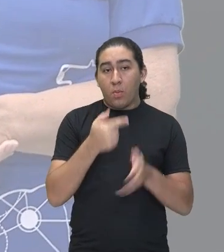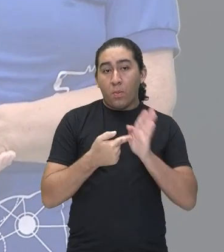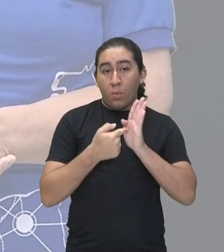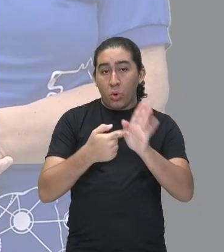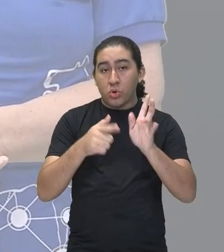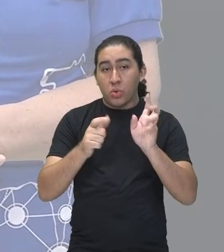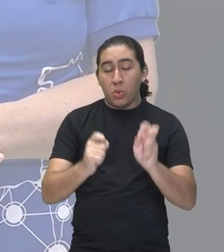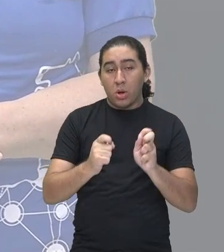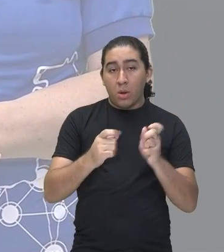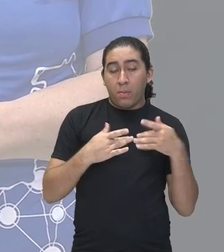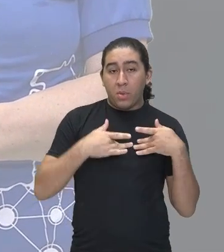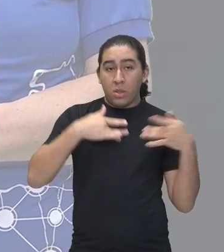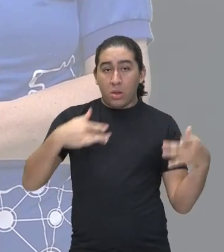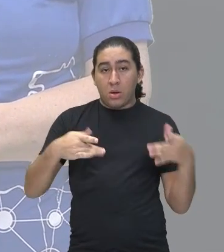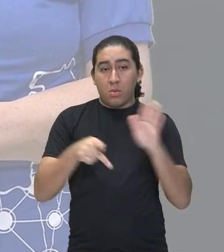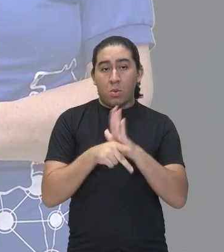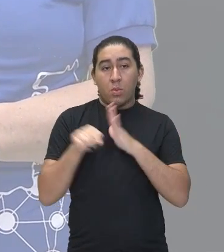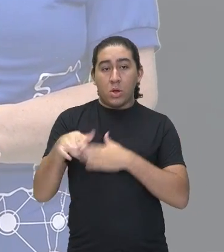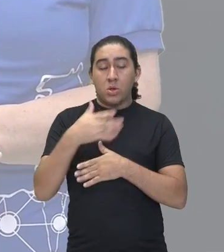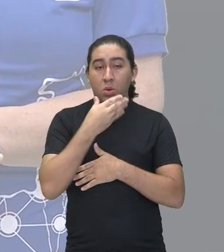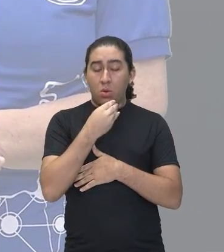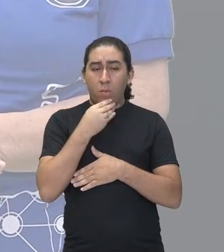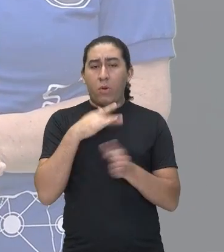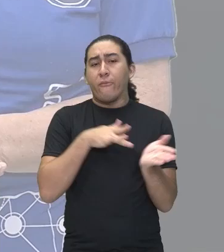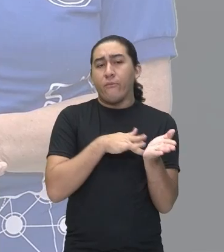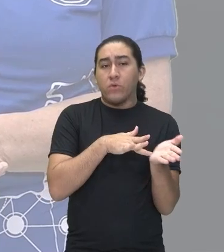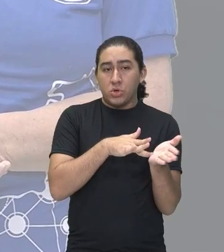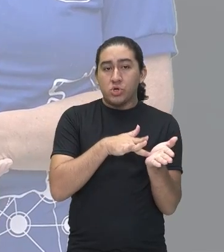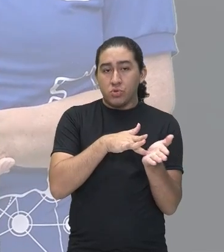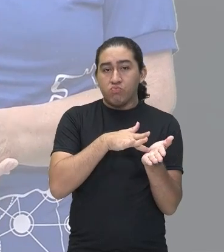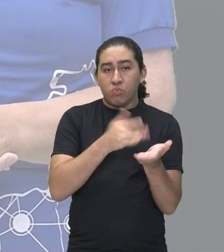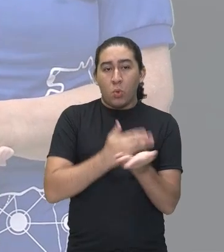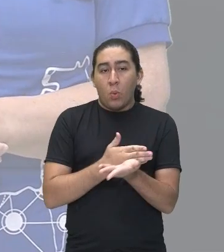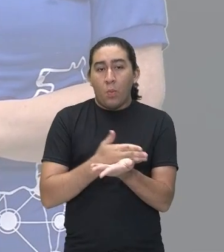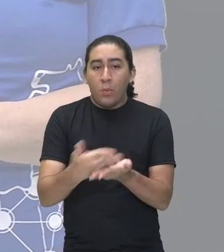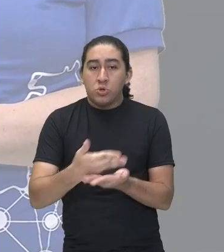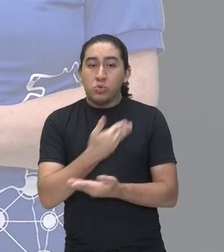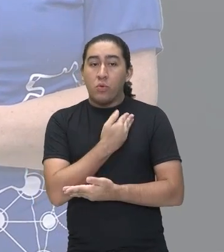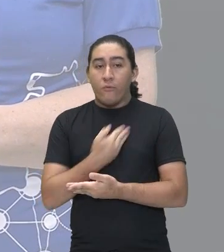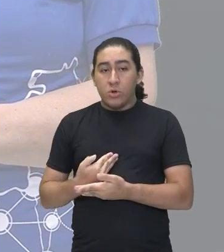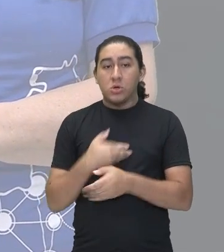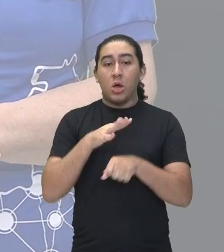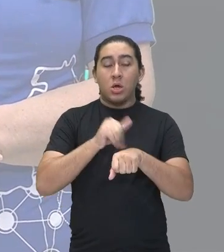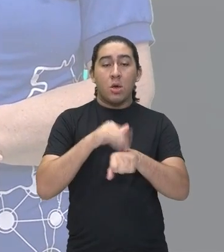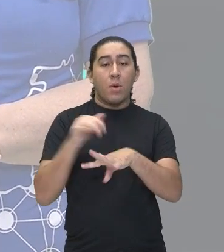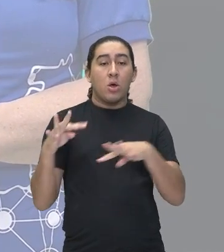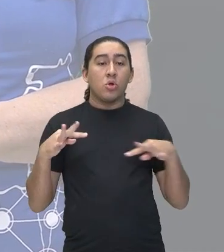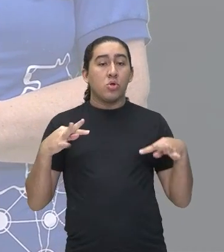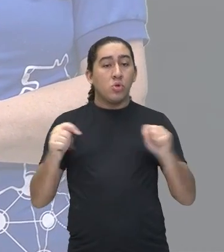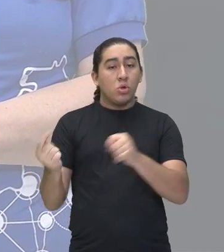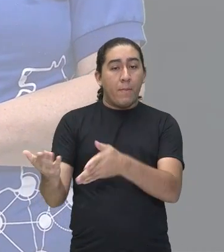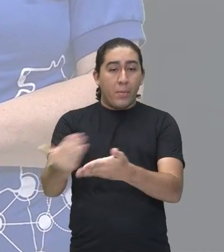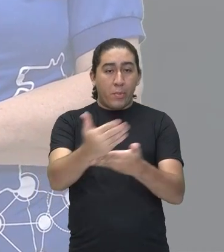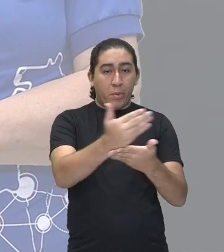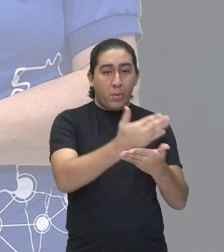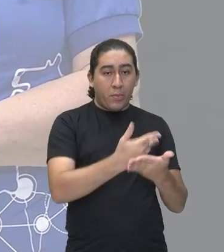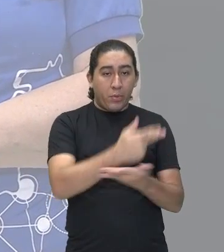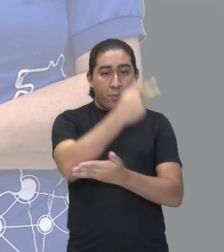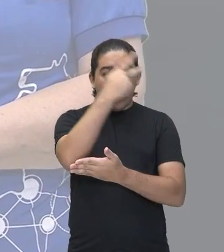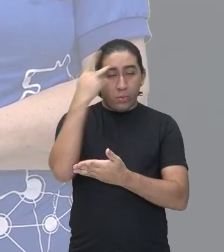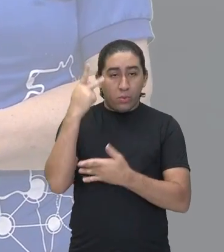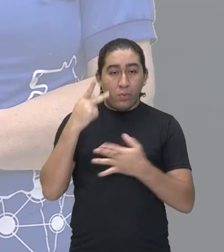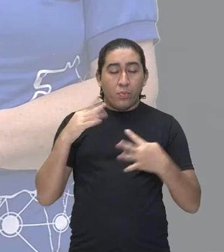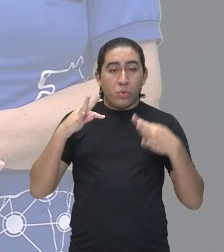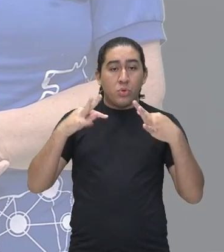a piedade que fanfarrão fingiu no princípio do seu governo para chamar a